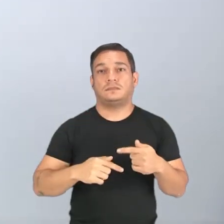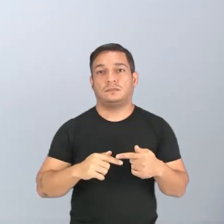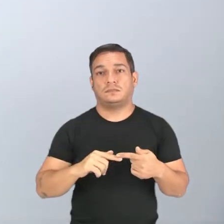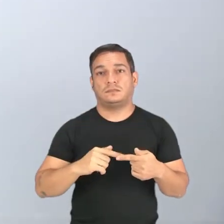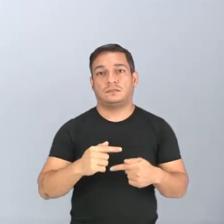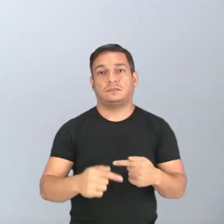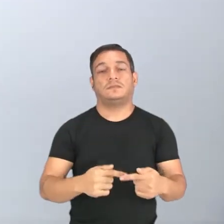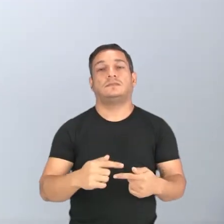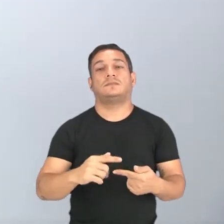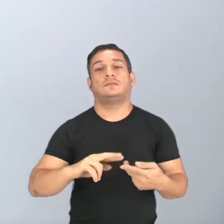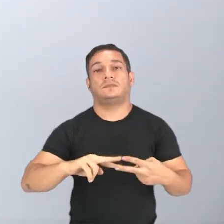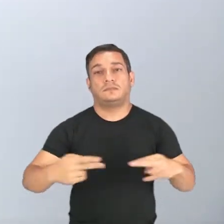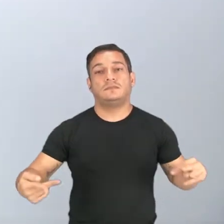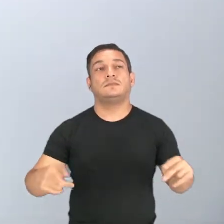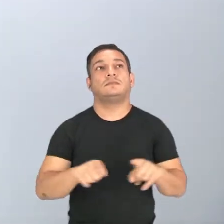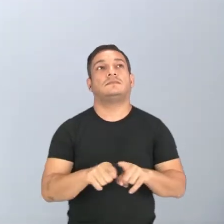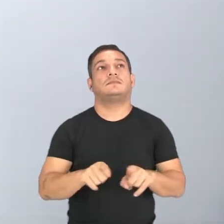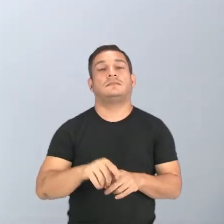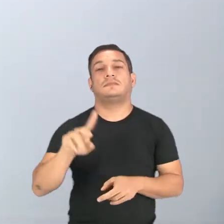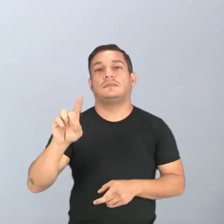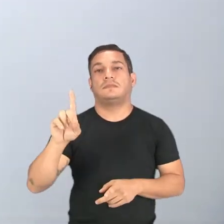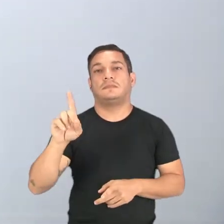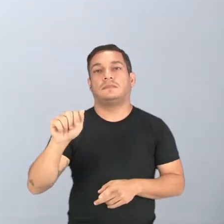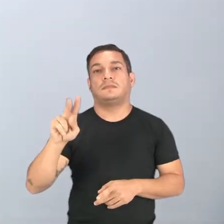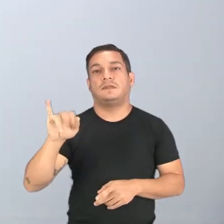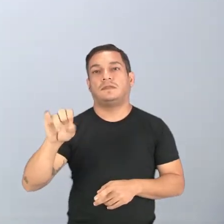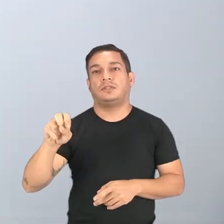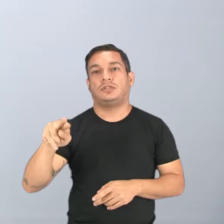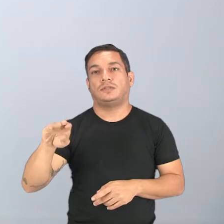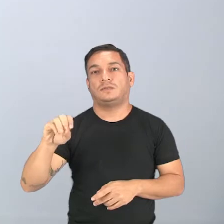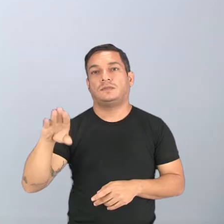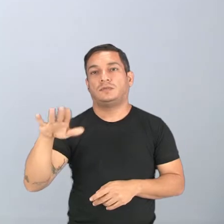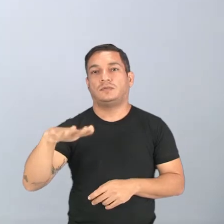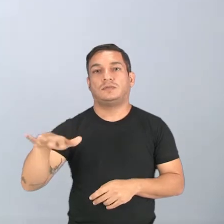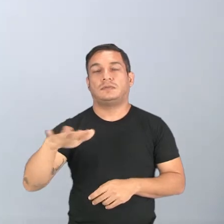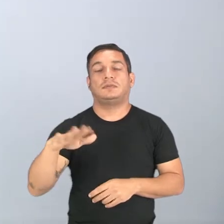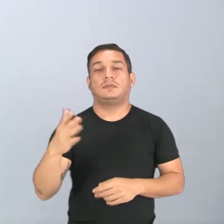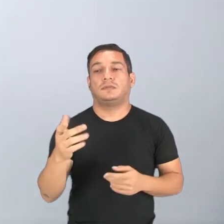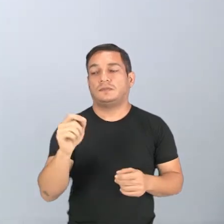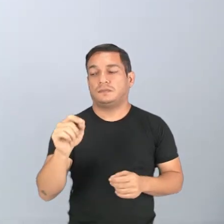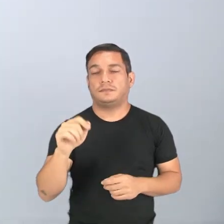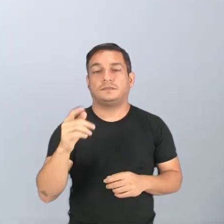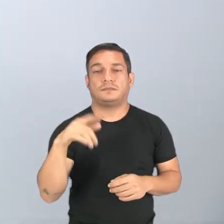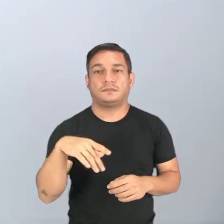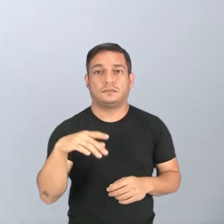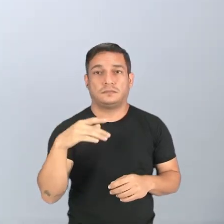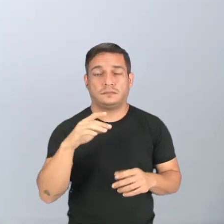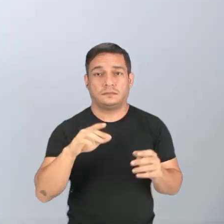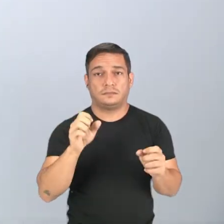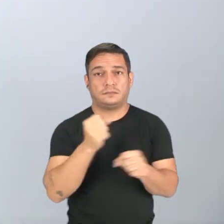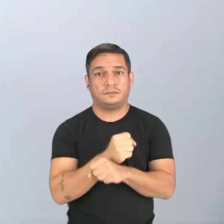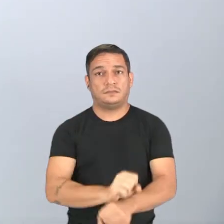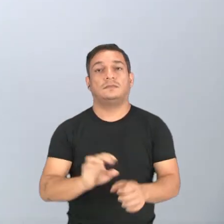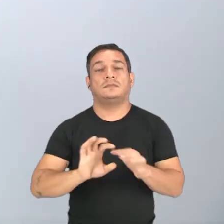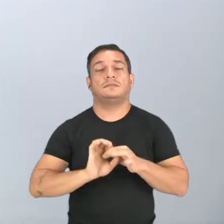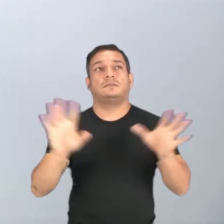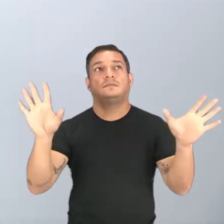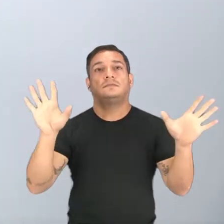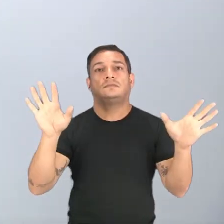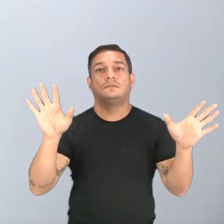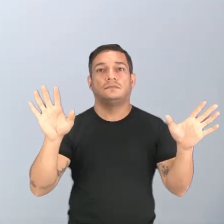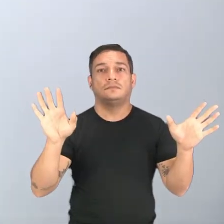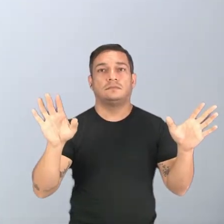genético darwinismo social, né? Então começa aí um branqueamento da população, quando os escravos são libertos e